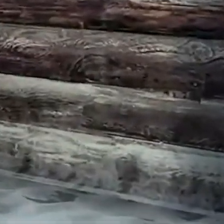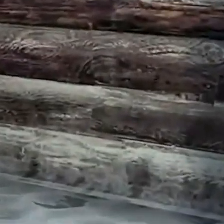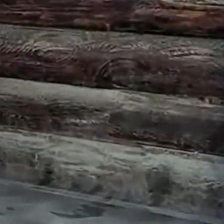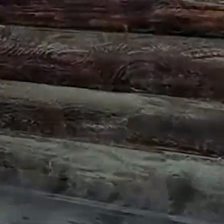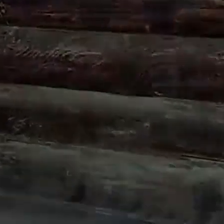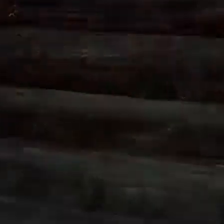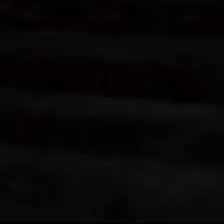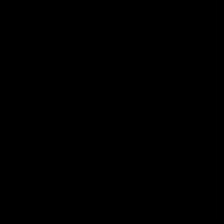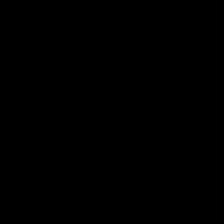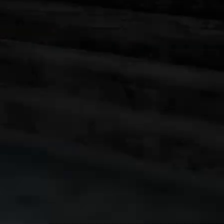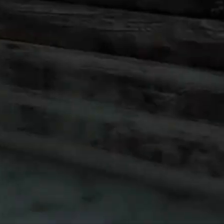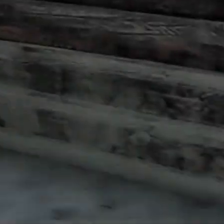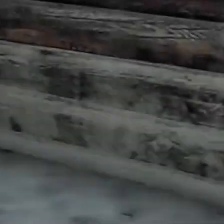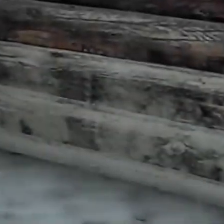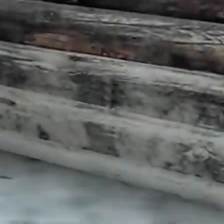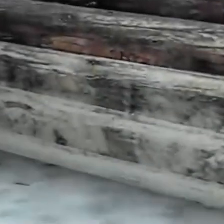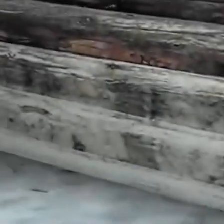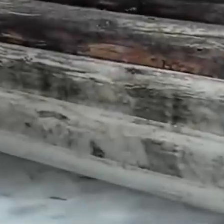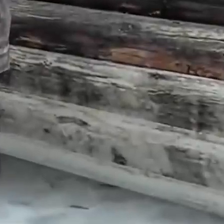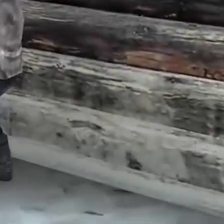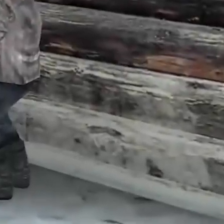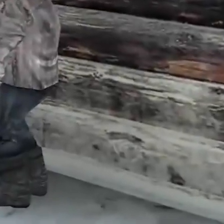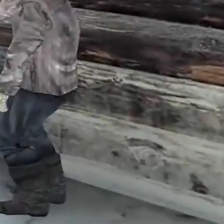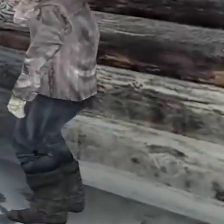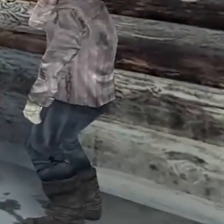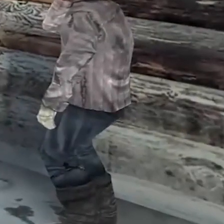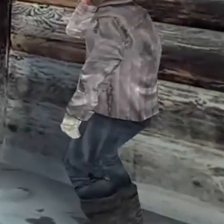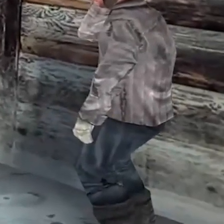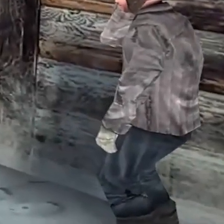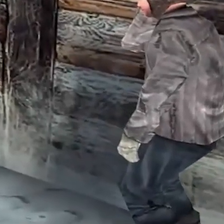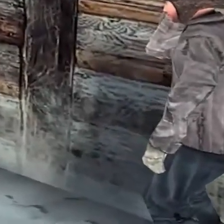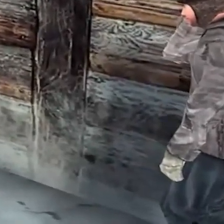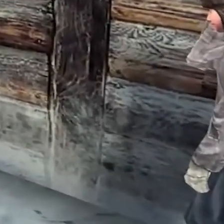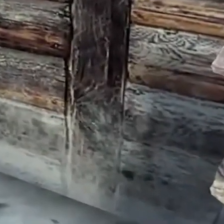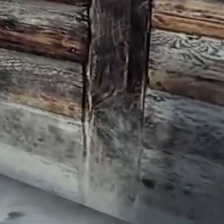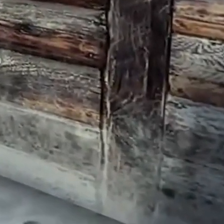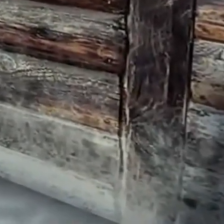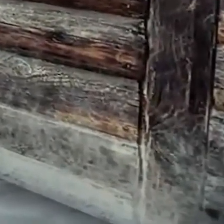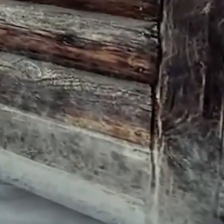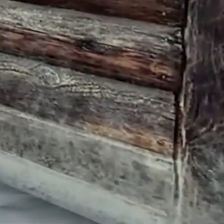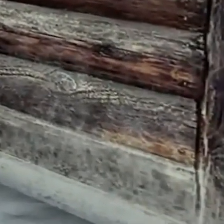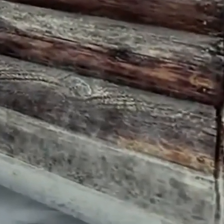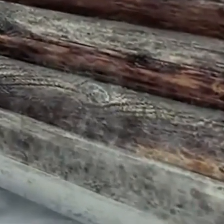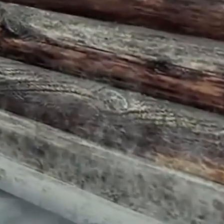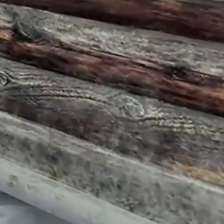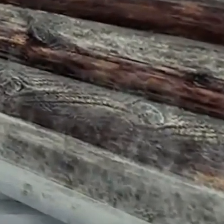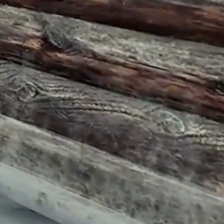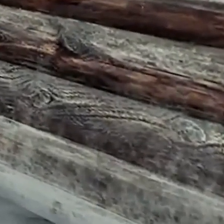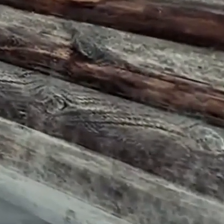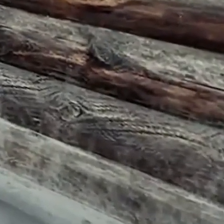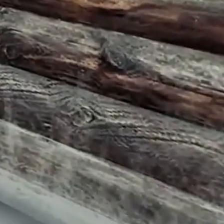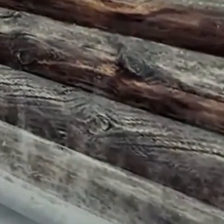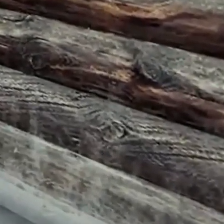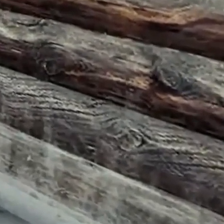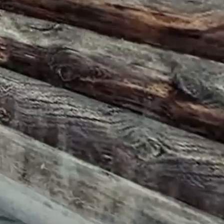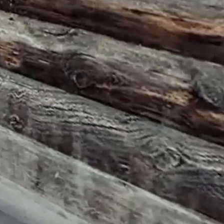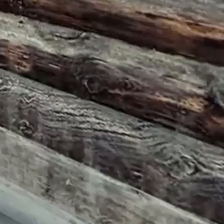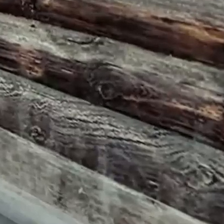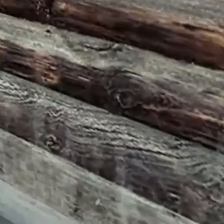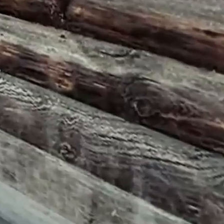perderam a vida nestes campos soviéticos. Um dos prisioneiros mais famosos foi o professor de